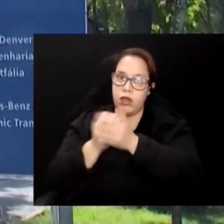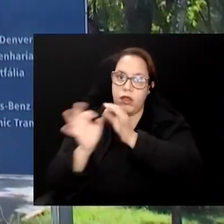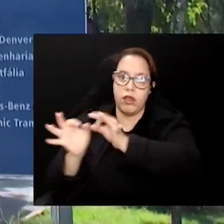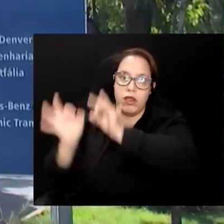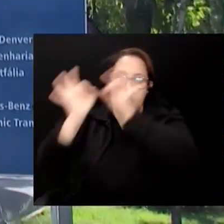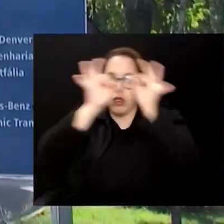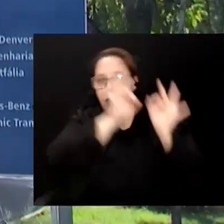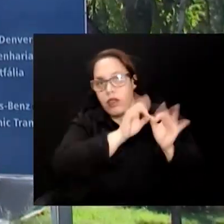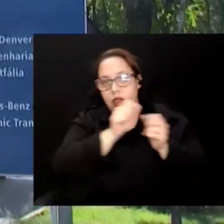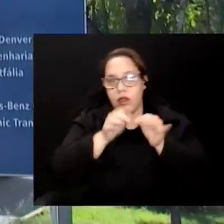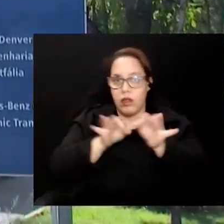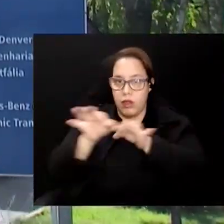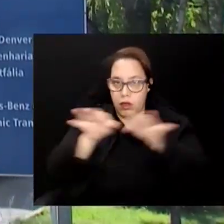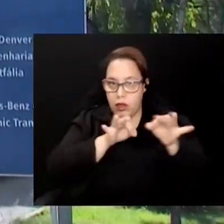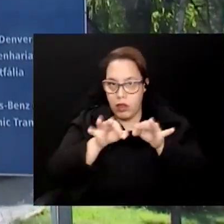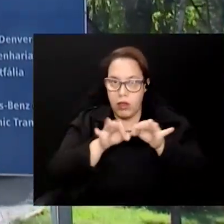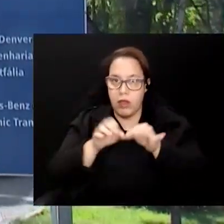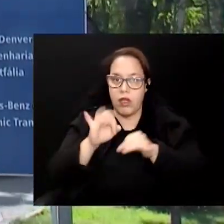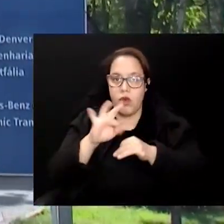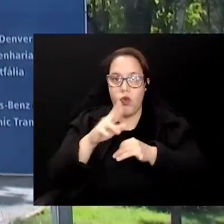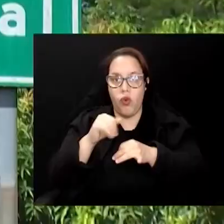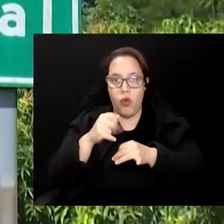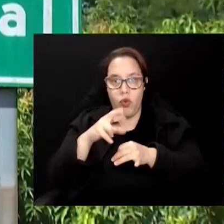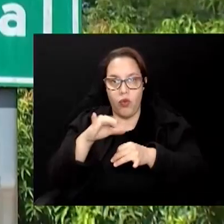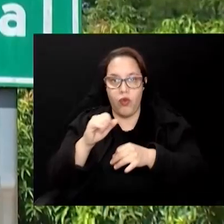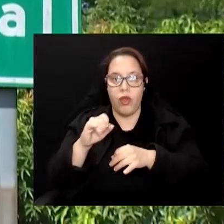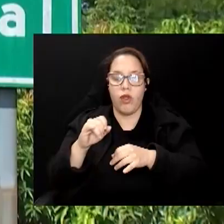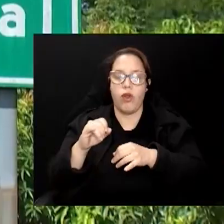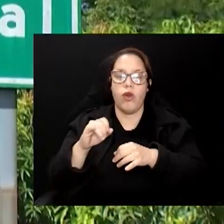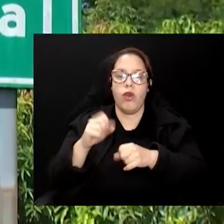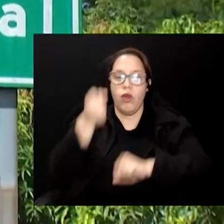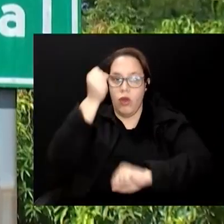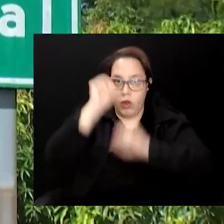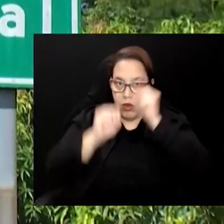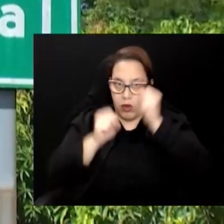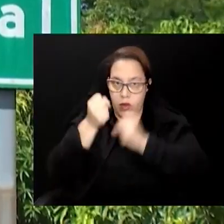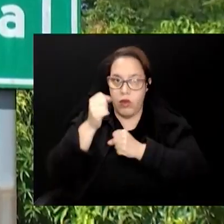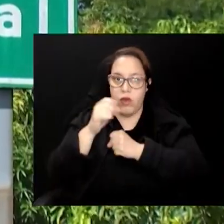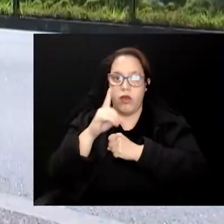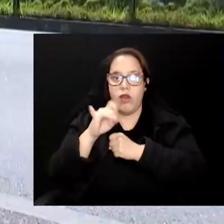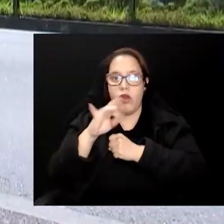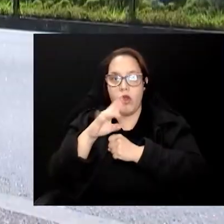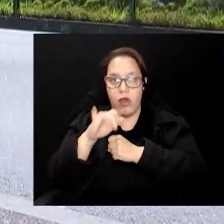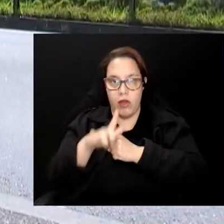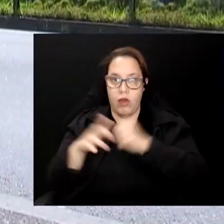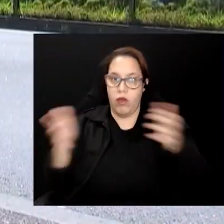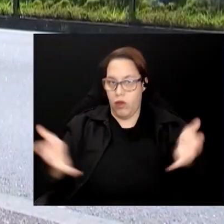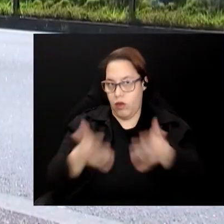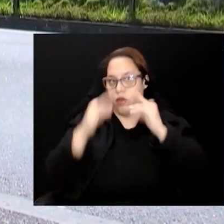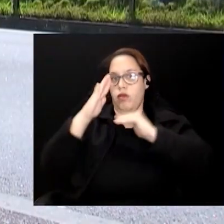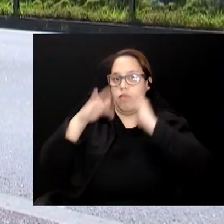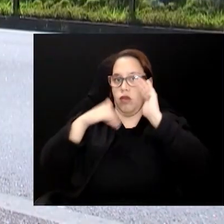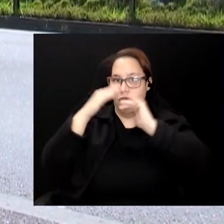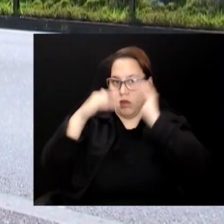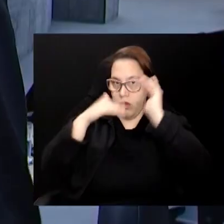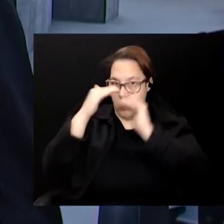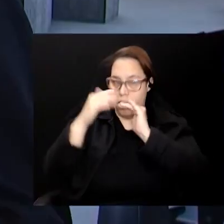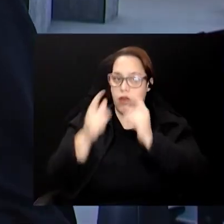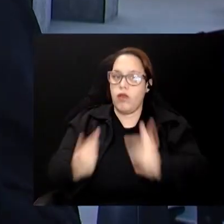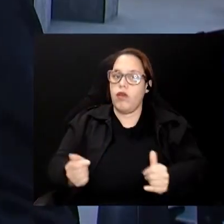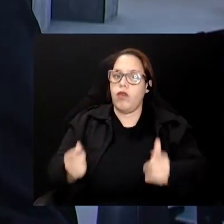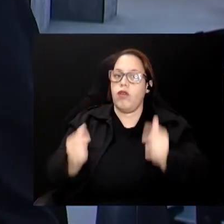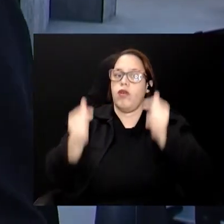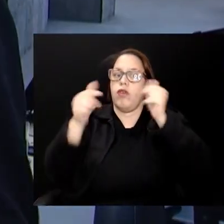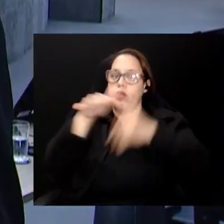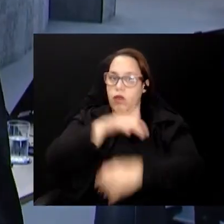regularização fundiária do Distrito Industrial e fomentar o desenvolvimento econômico da região. Essa é